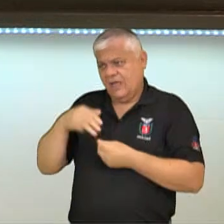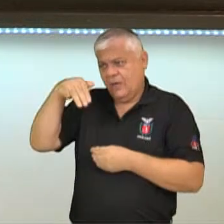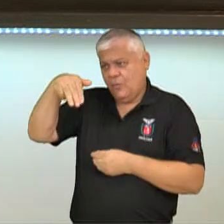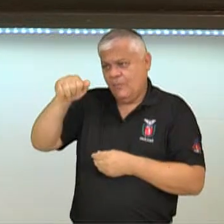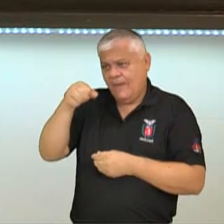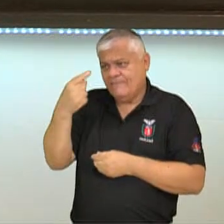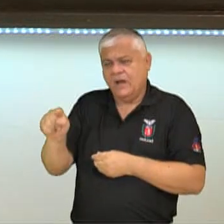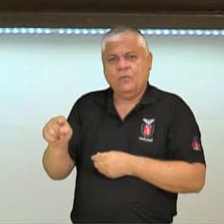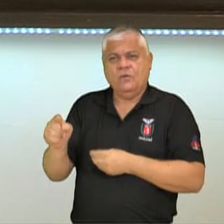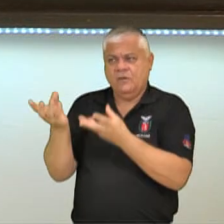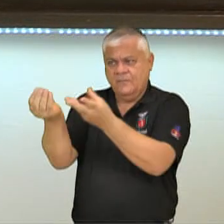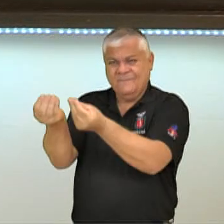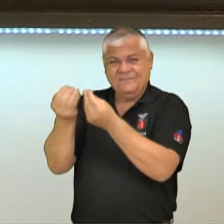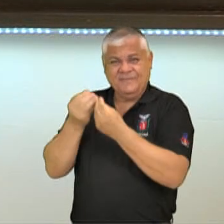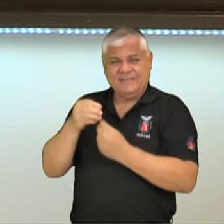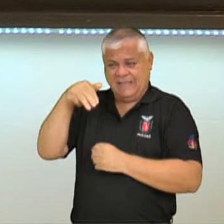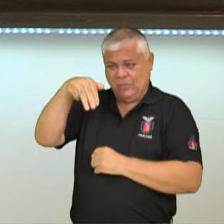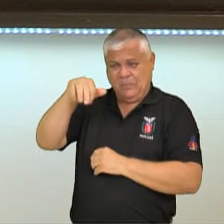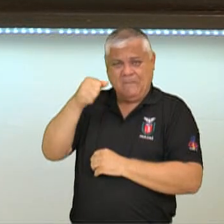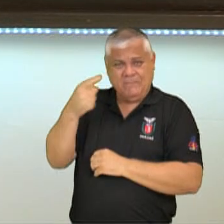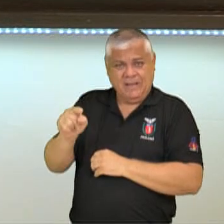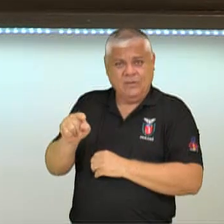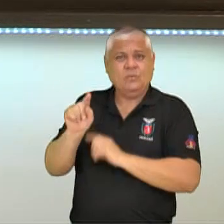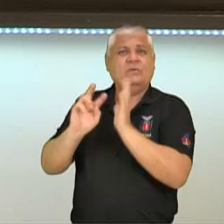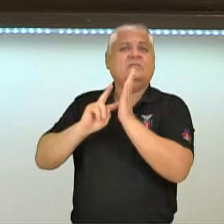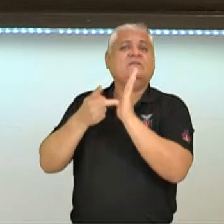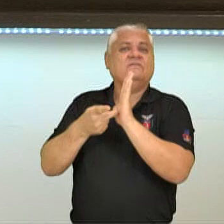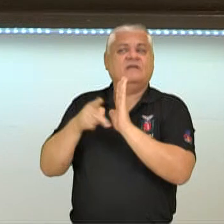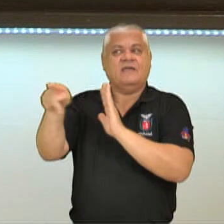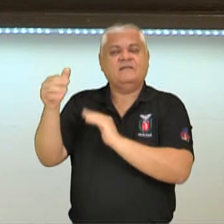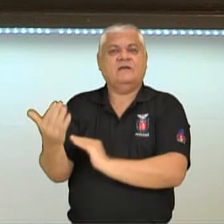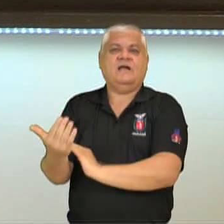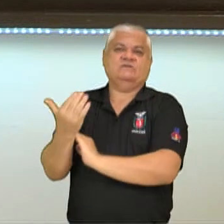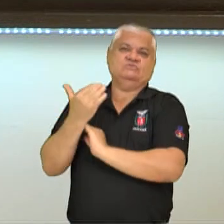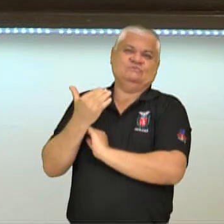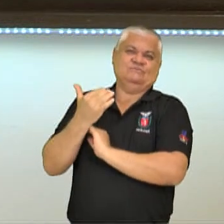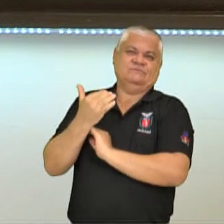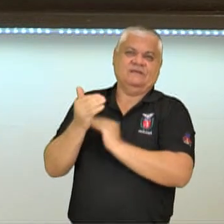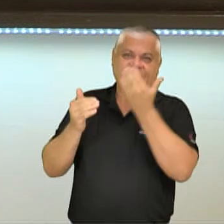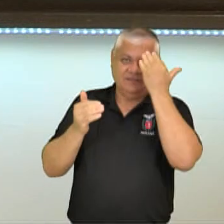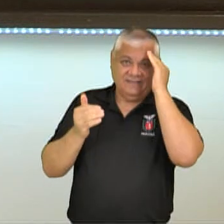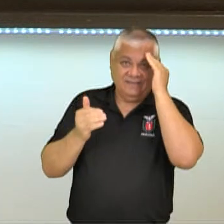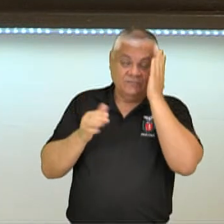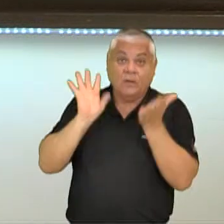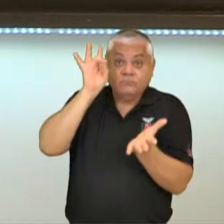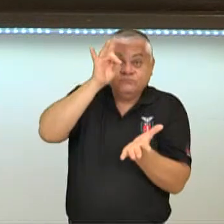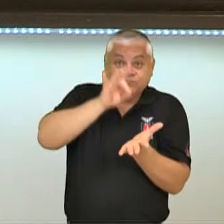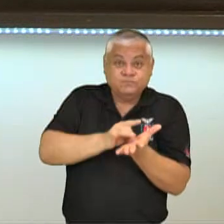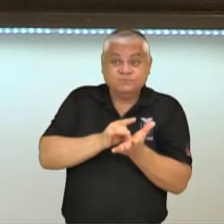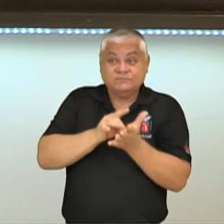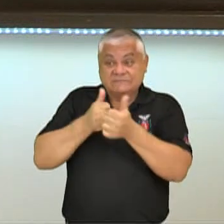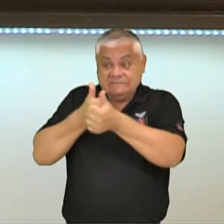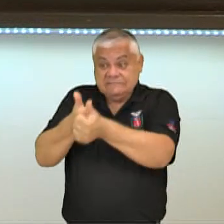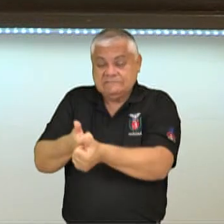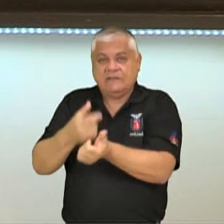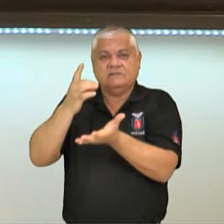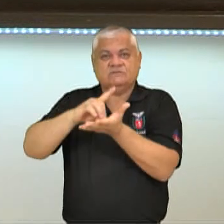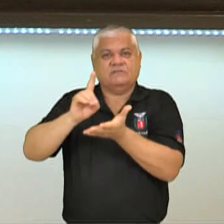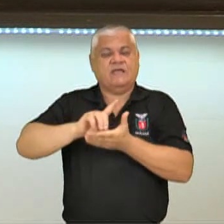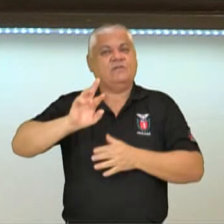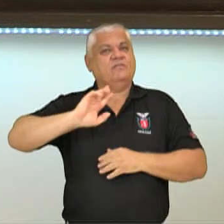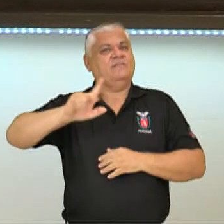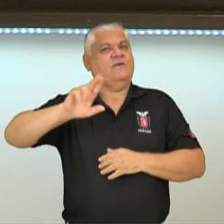O que eu quero dizer é que eu estou pedindo ajuda. Então, esse não é um significado literal do dicionário, é um